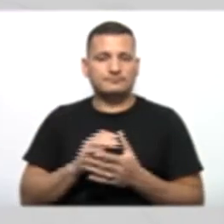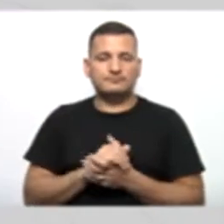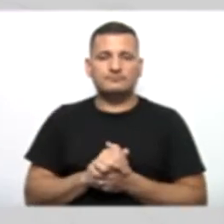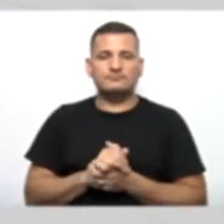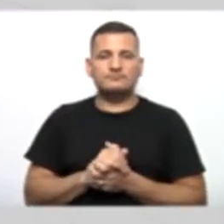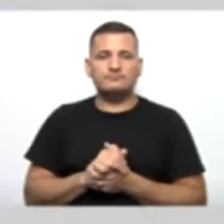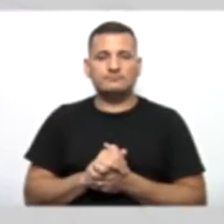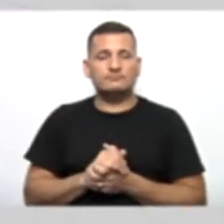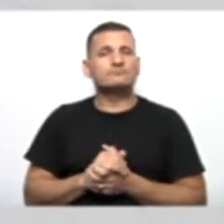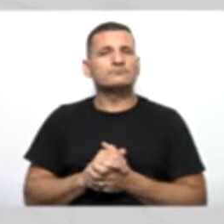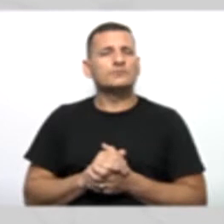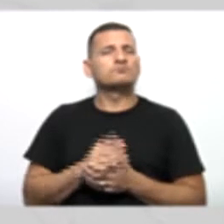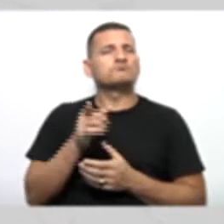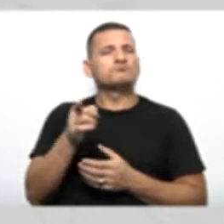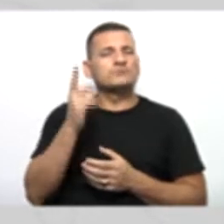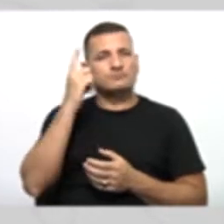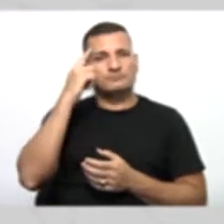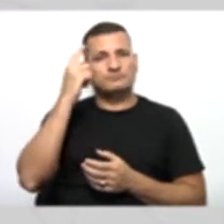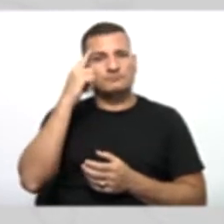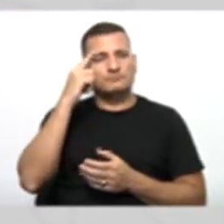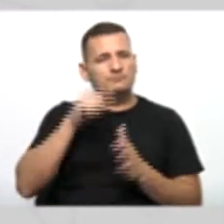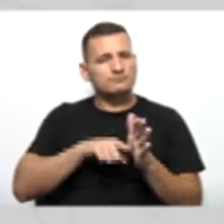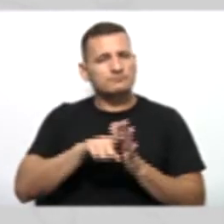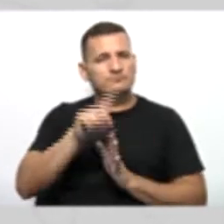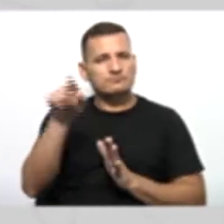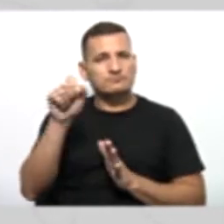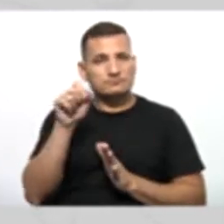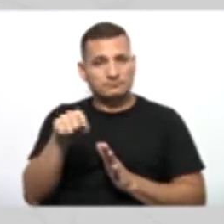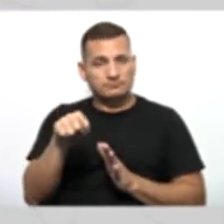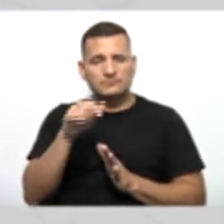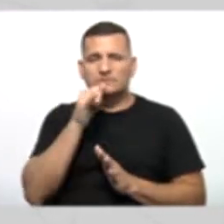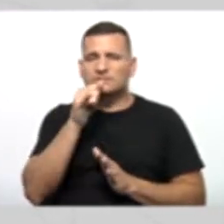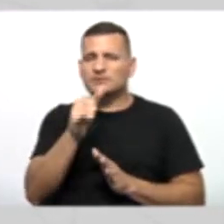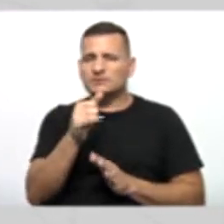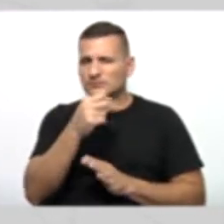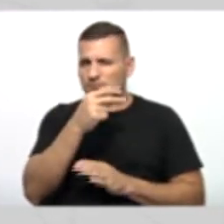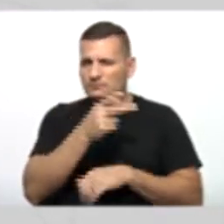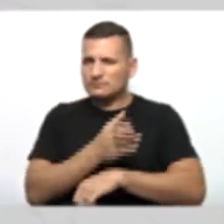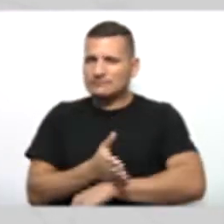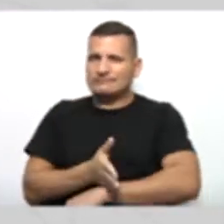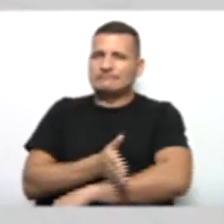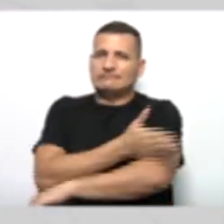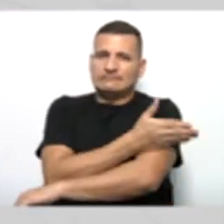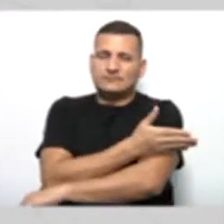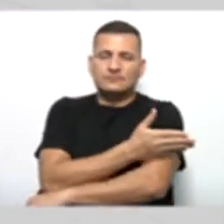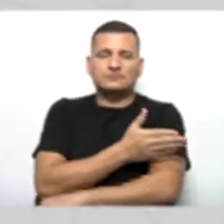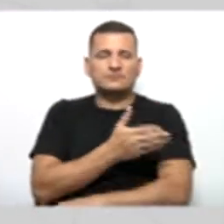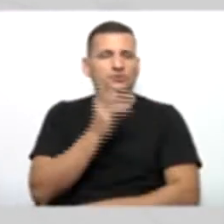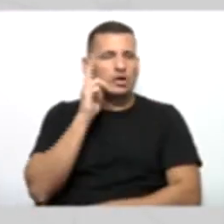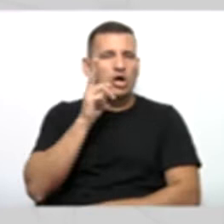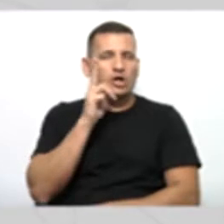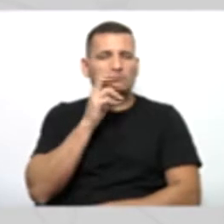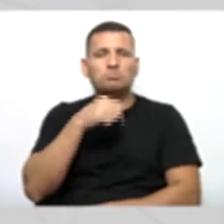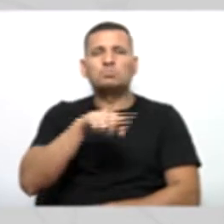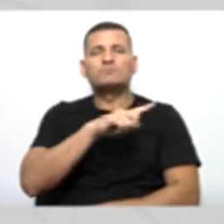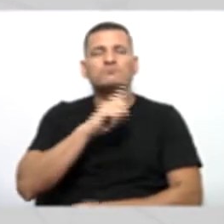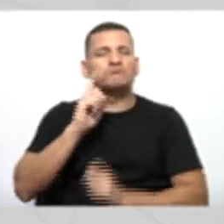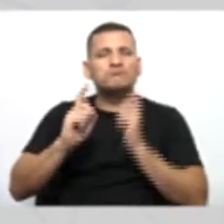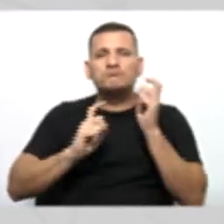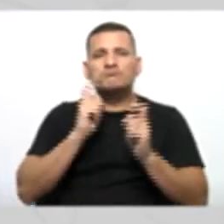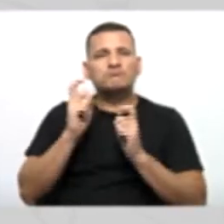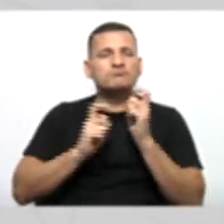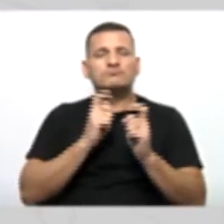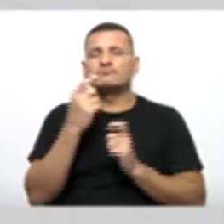E aí isso nos leva a uma pergunta. Se aqueles homens da Idade das Pedras não se preocupavam